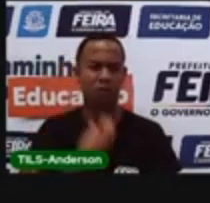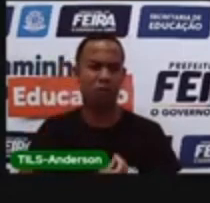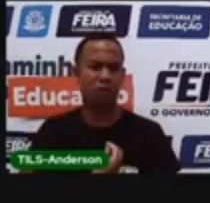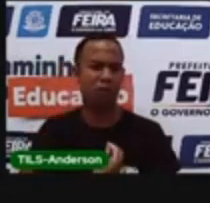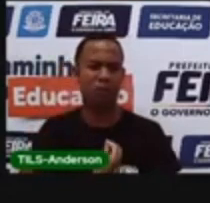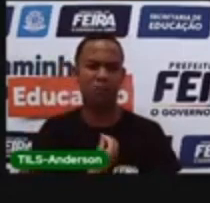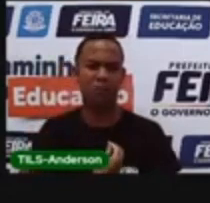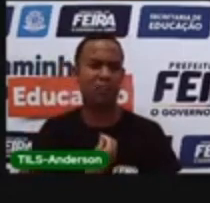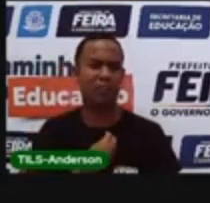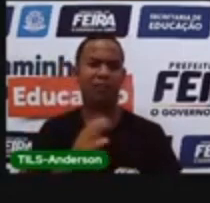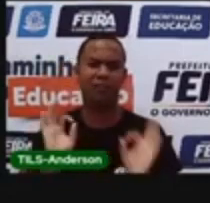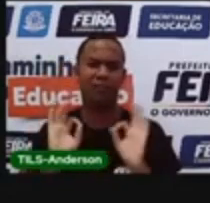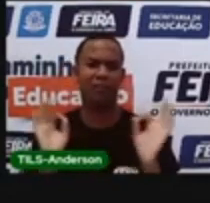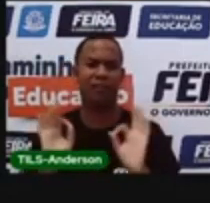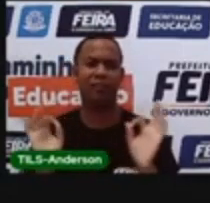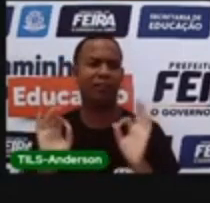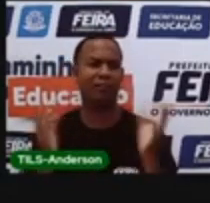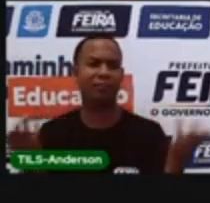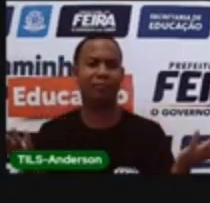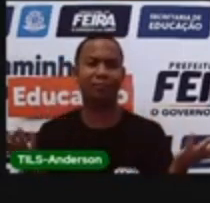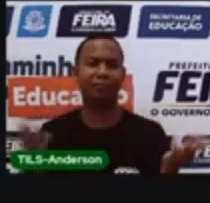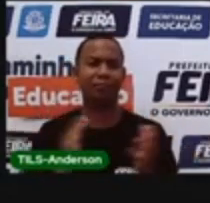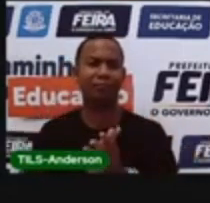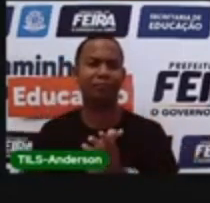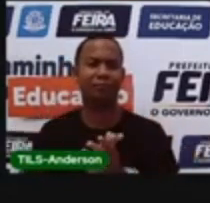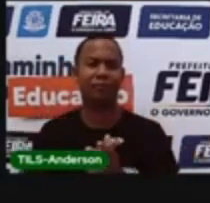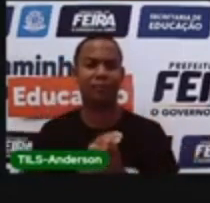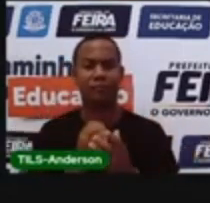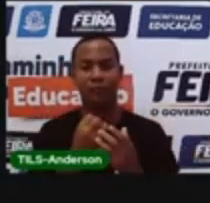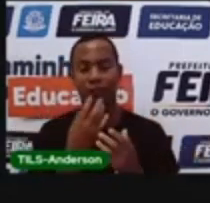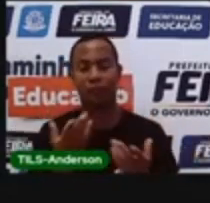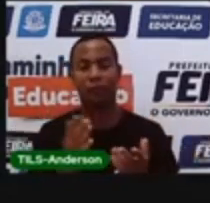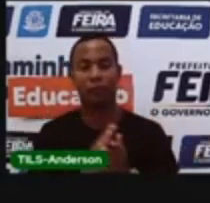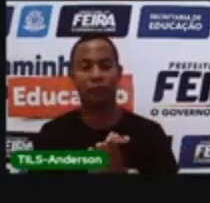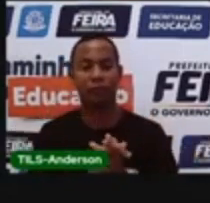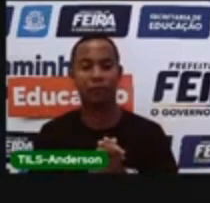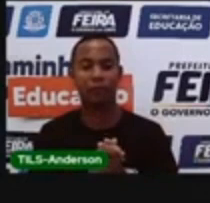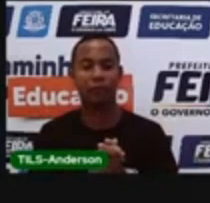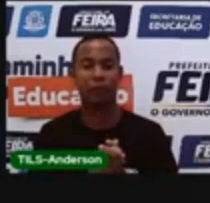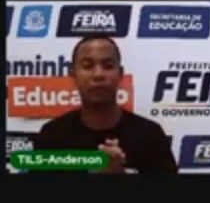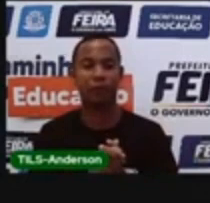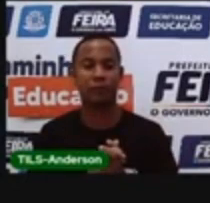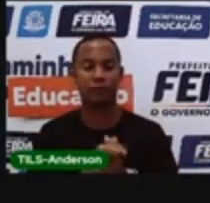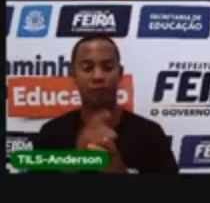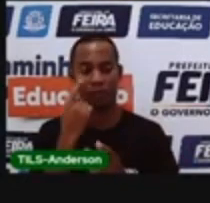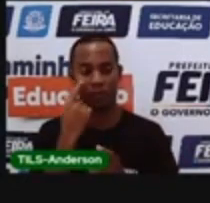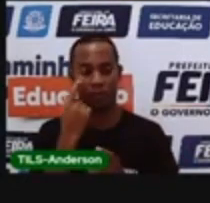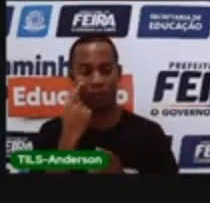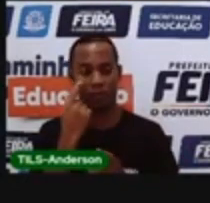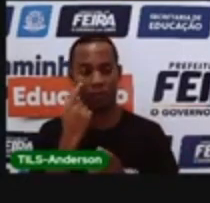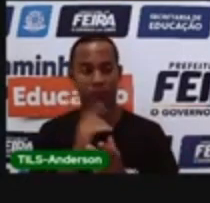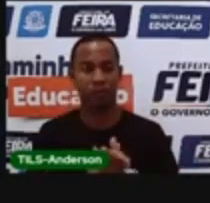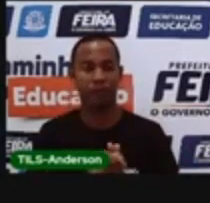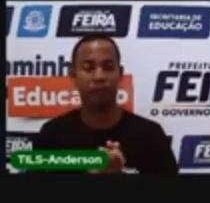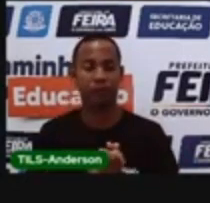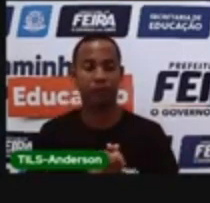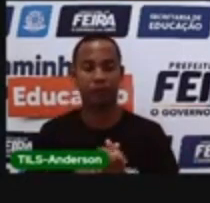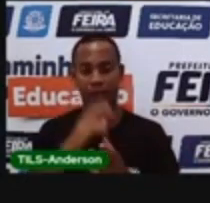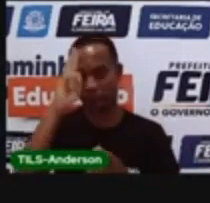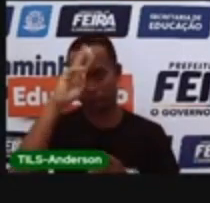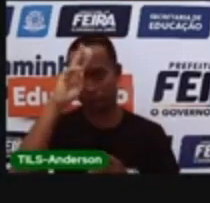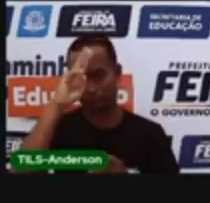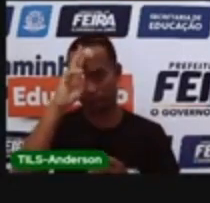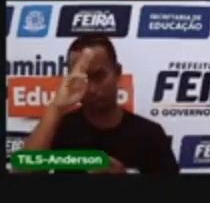conseguir viver? E aí? Bom, a Pró trouxe uma coisa aqui para vocês verem. Lembra que a Pró